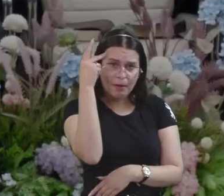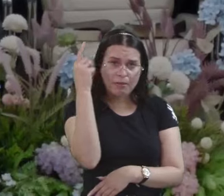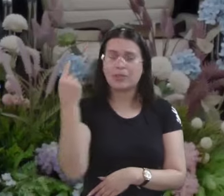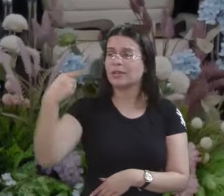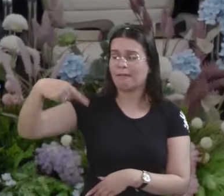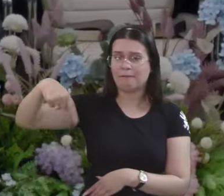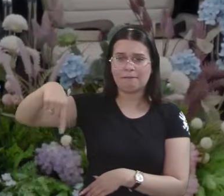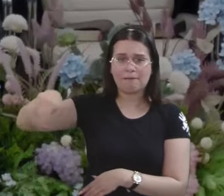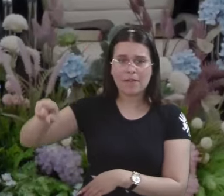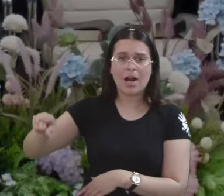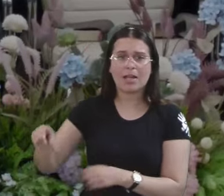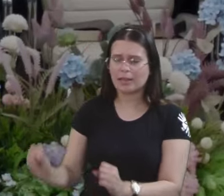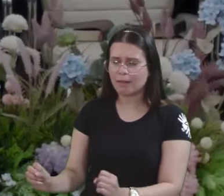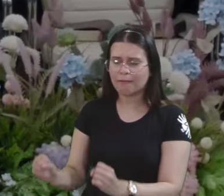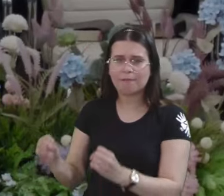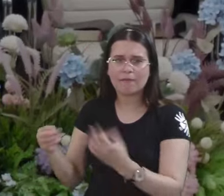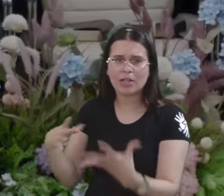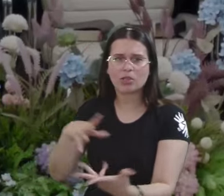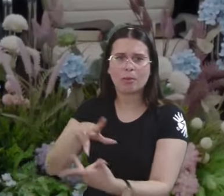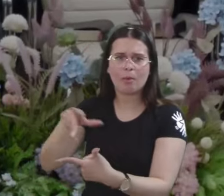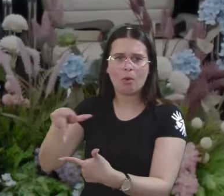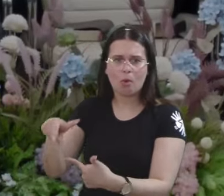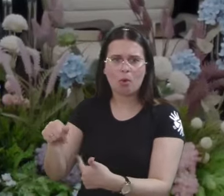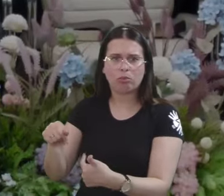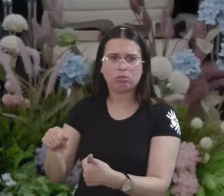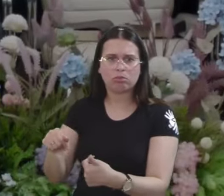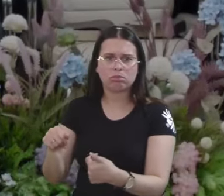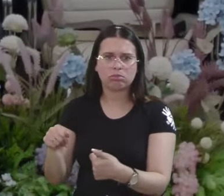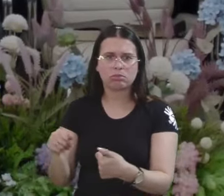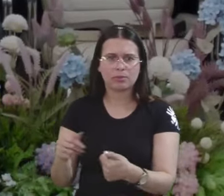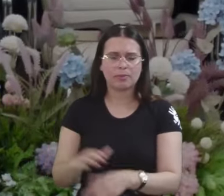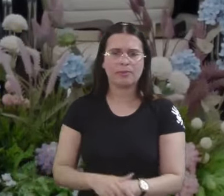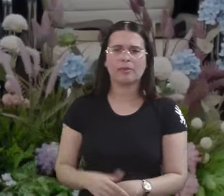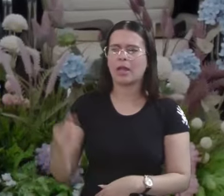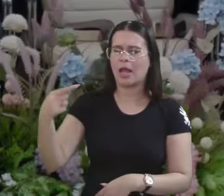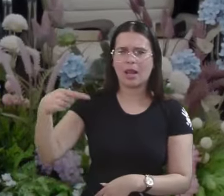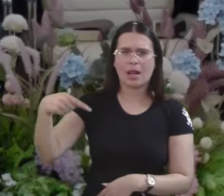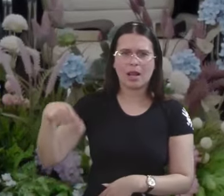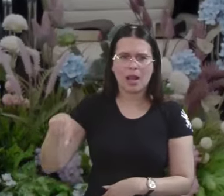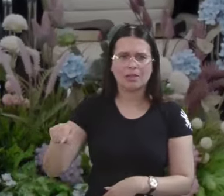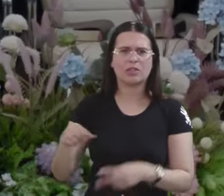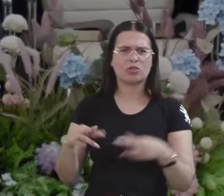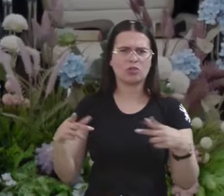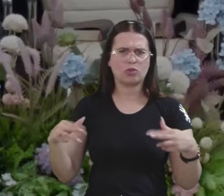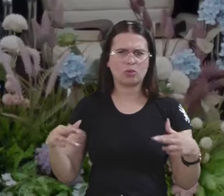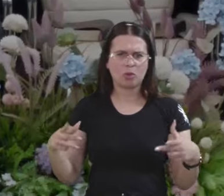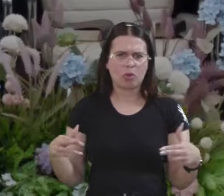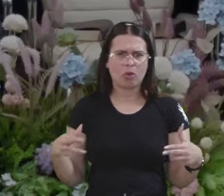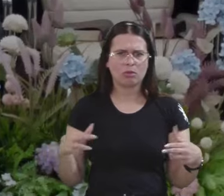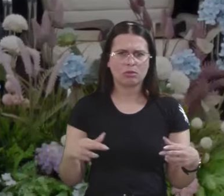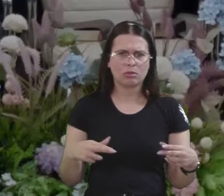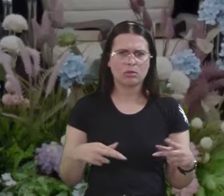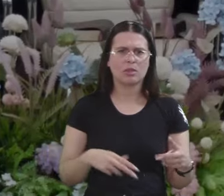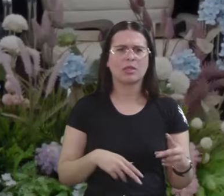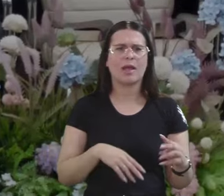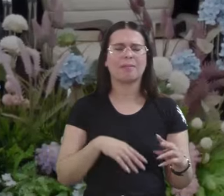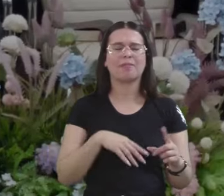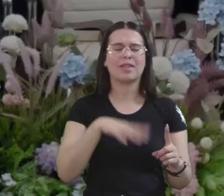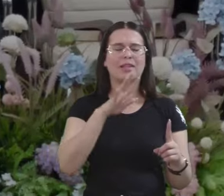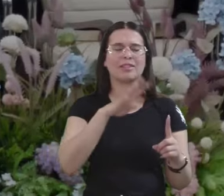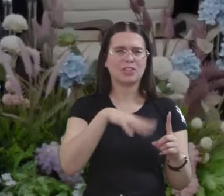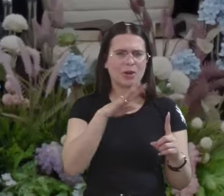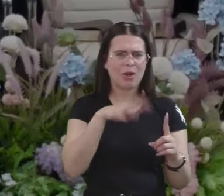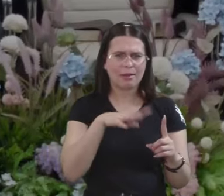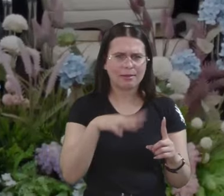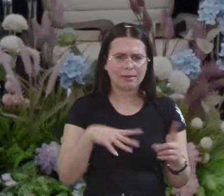da idolatria, lá no meio da feitiçaria, lá no meio das coisas idólatras, e diz que não tem nada, é por isso